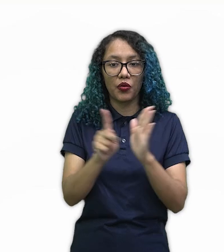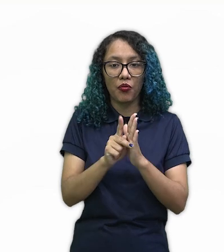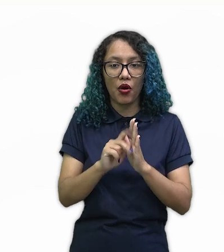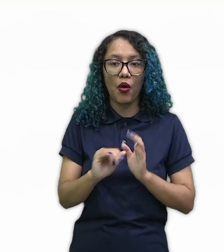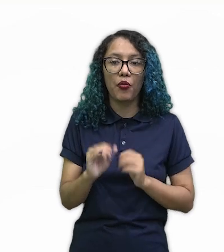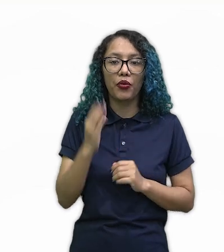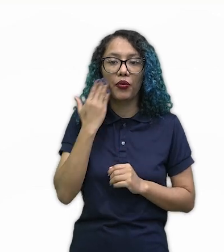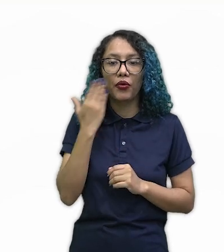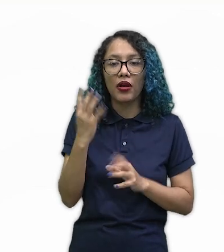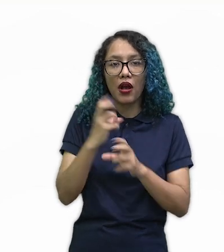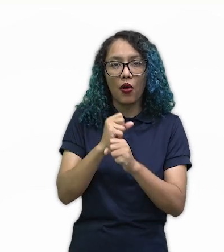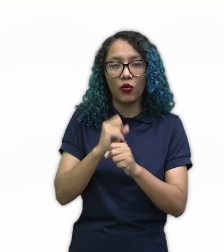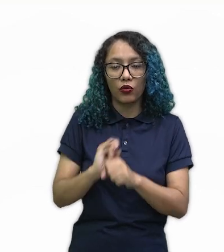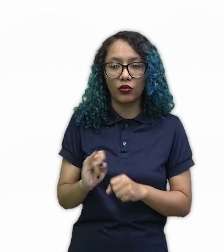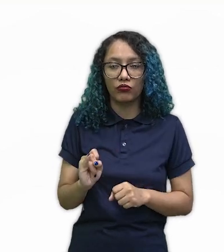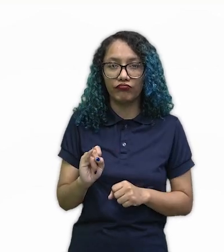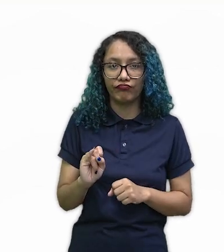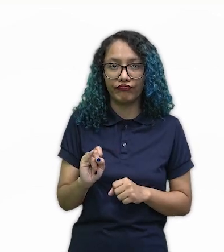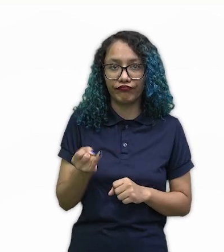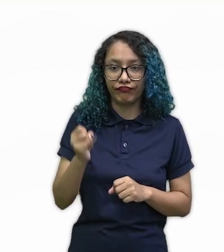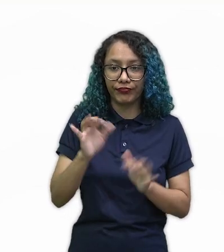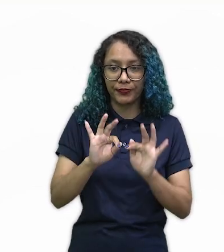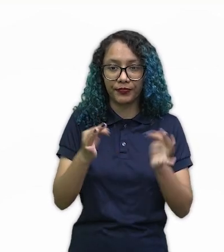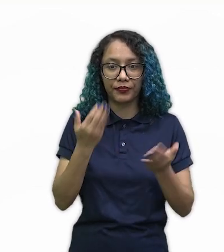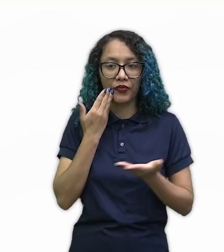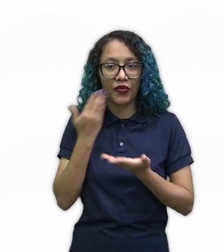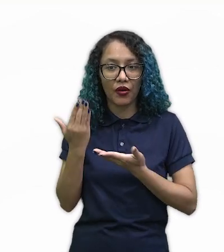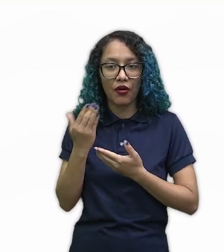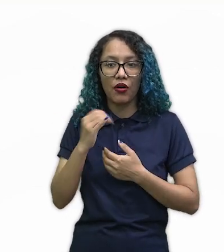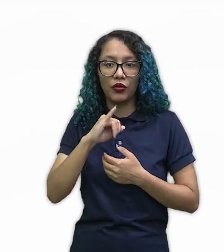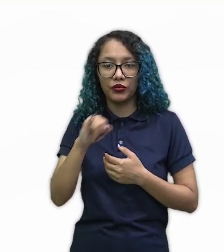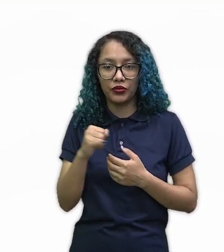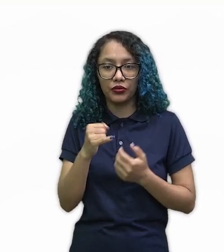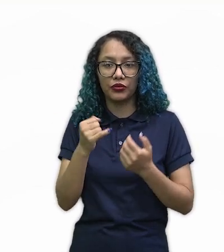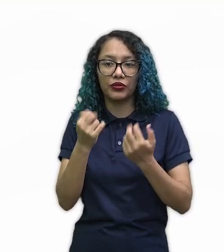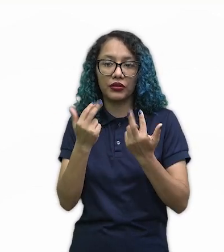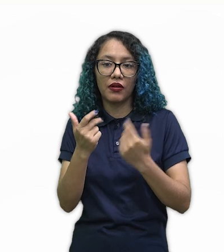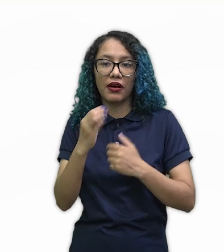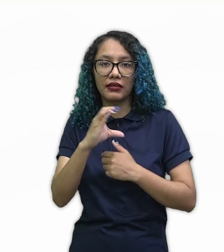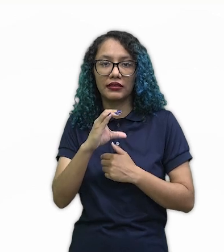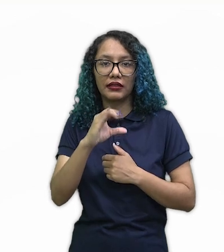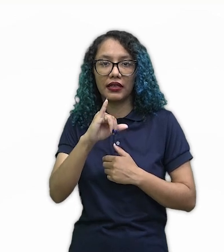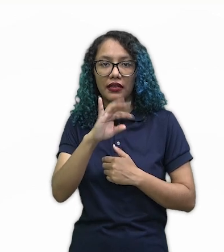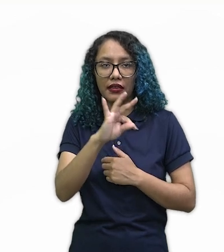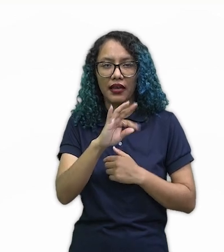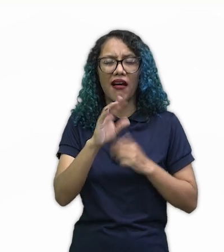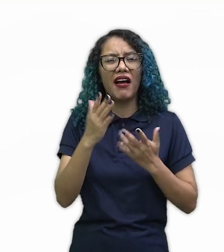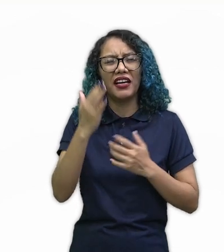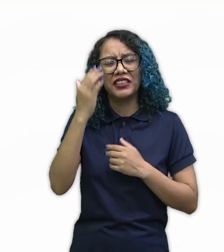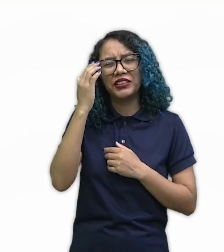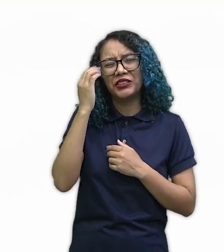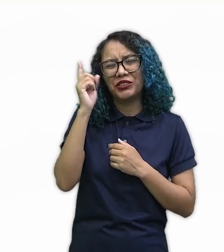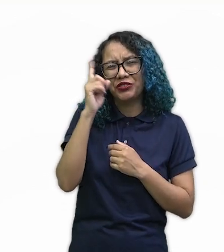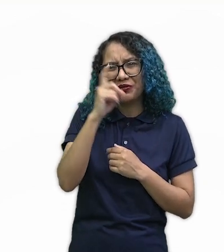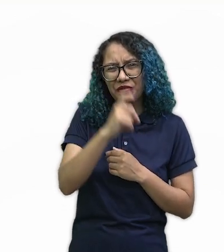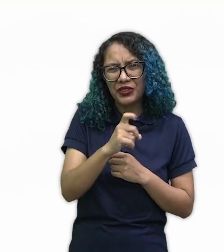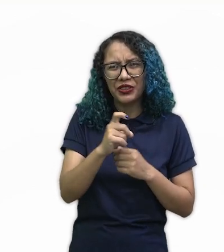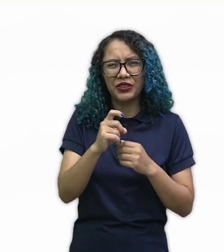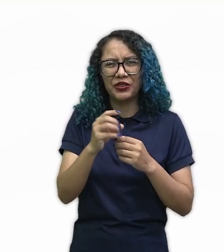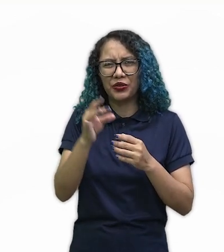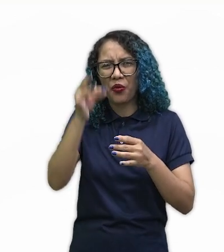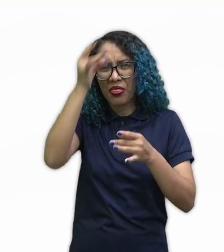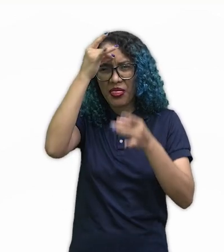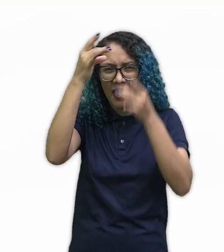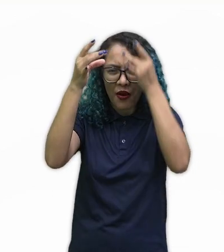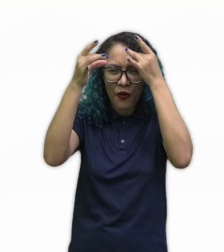simples. Juros é igual a CIT. Ah, professor, eu tenho dificuldade de decorar a fórmula. Não tem problema.